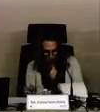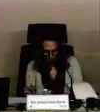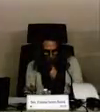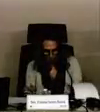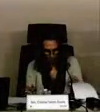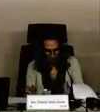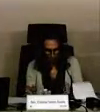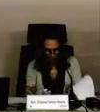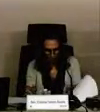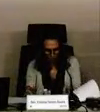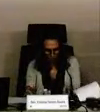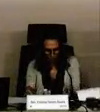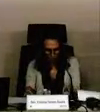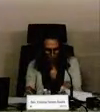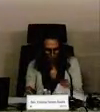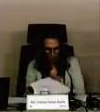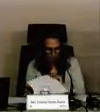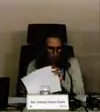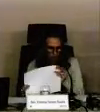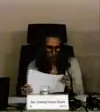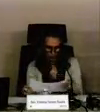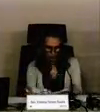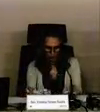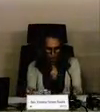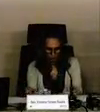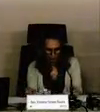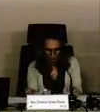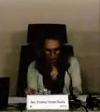O judiciário não está acostumado a fazer pesquisa.